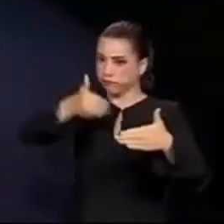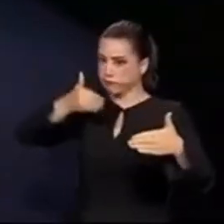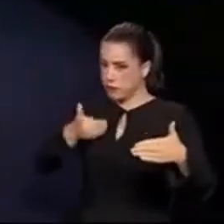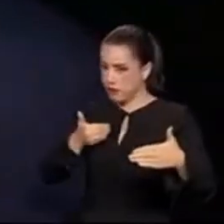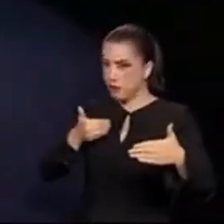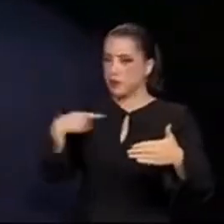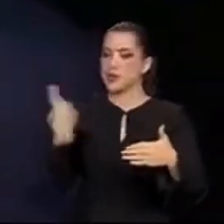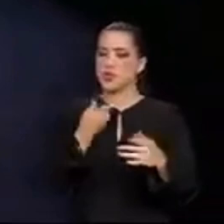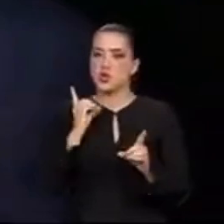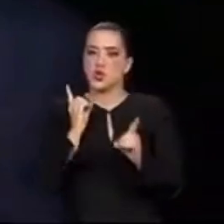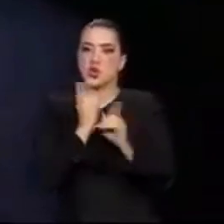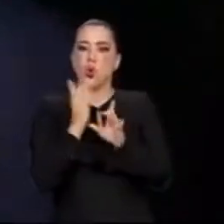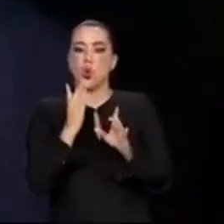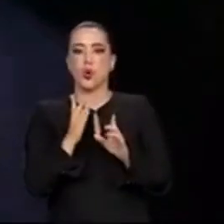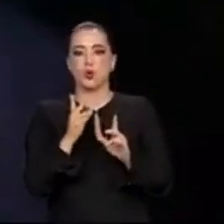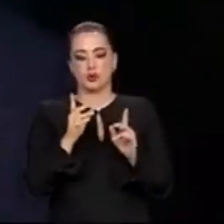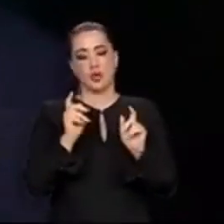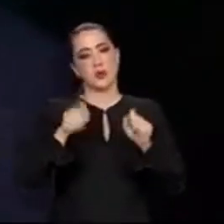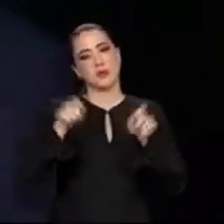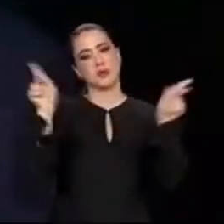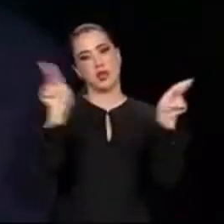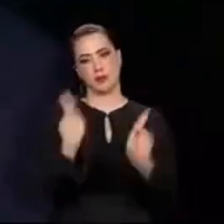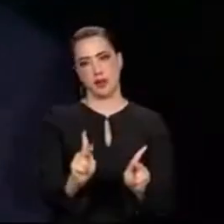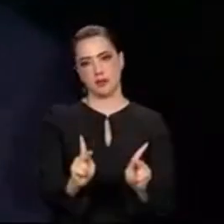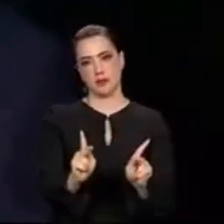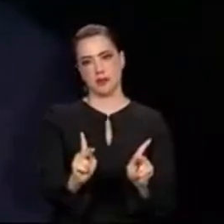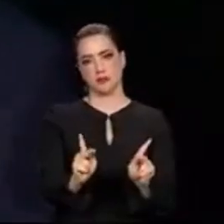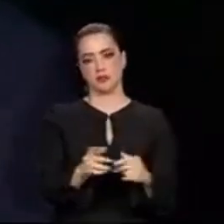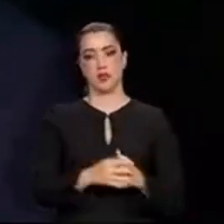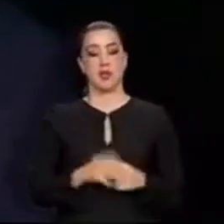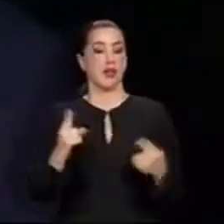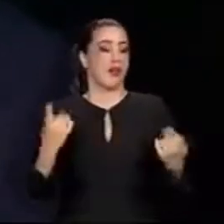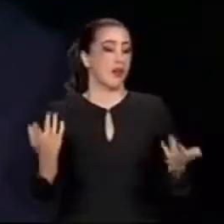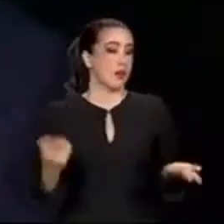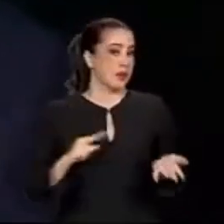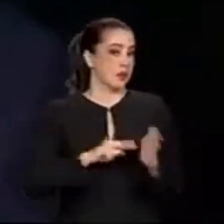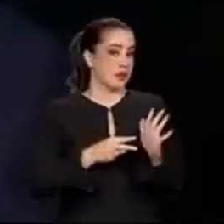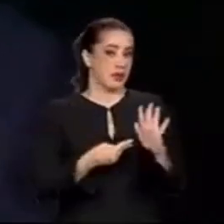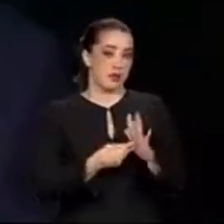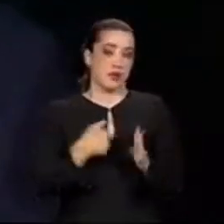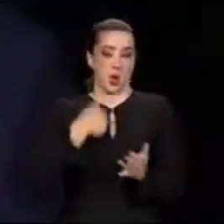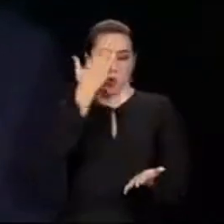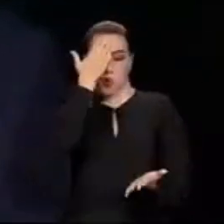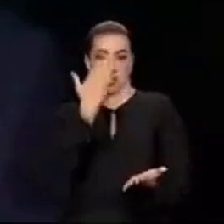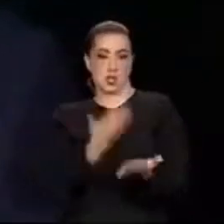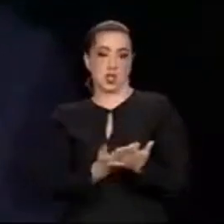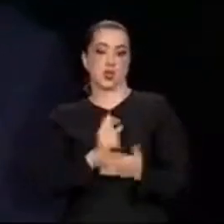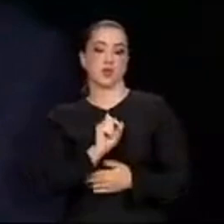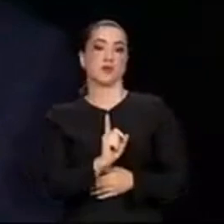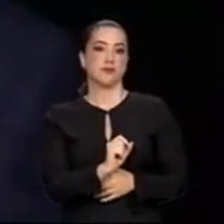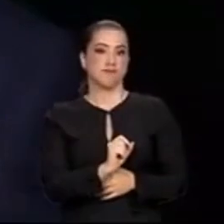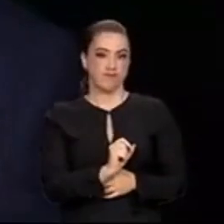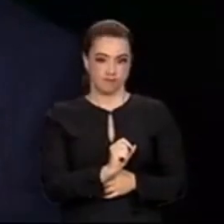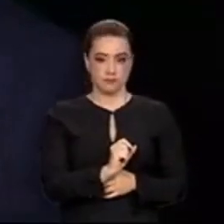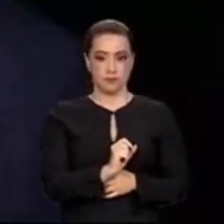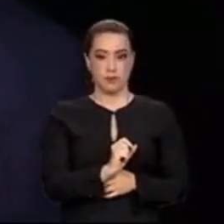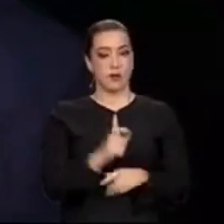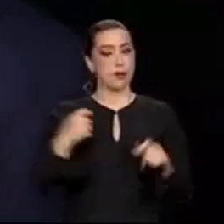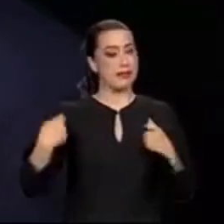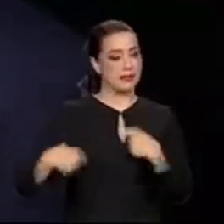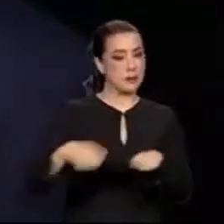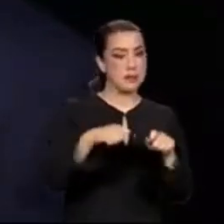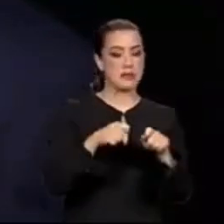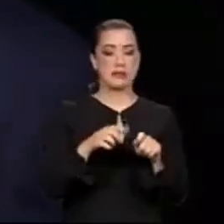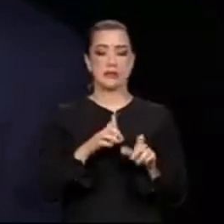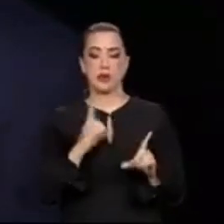possibilidade de fazer a paz Ou seja eu estou convencido que